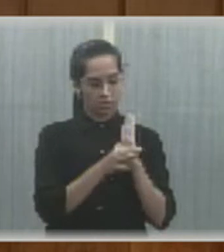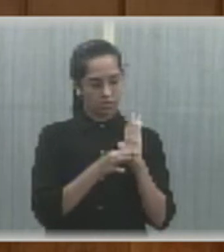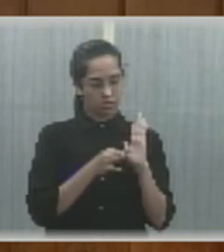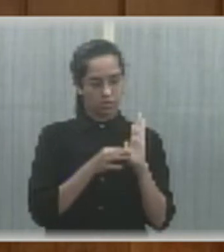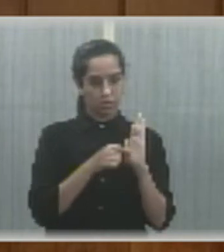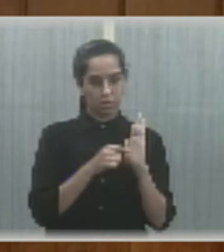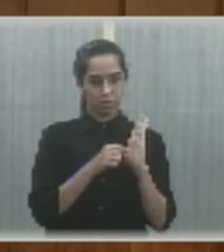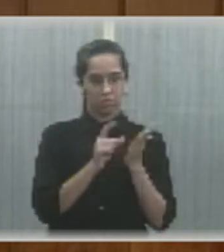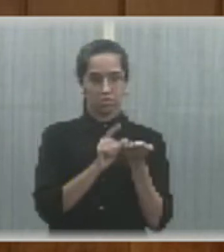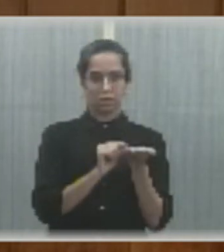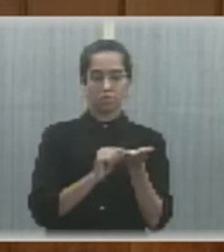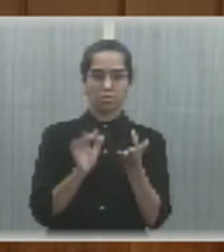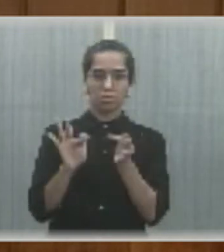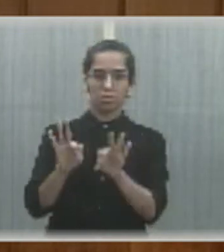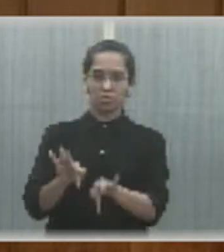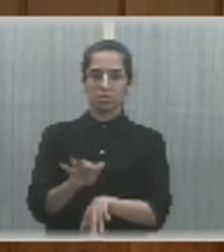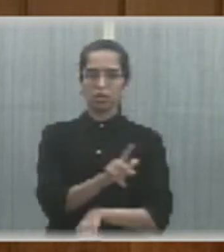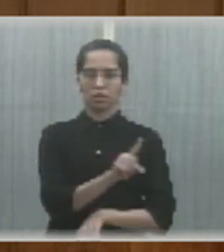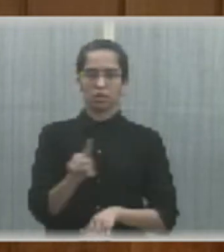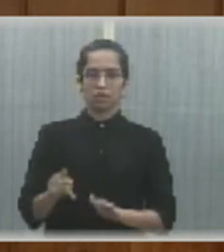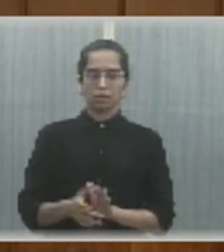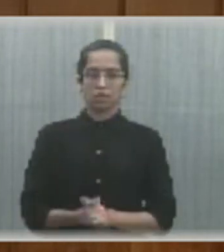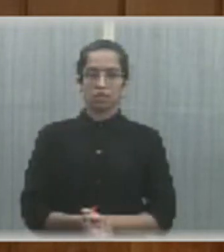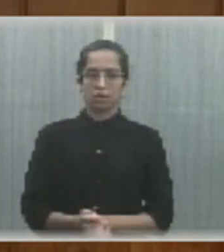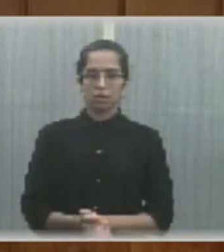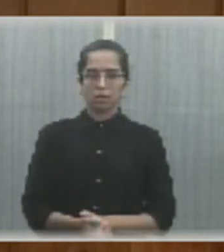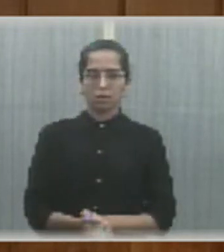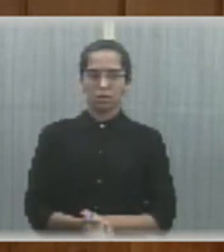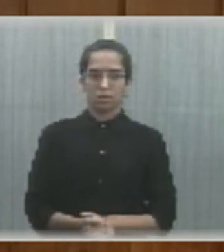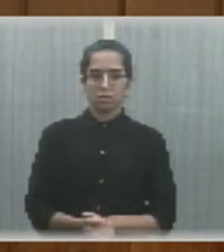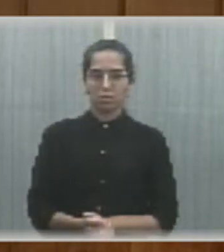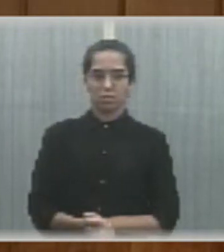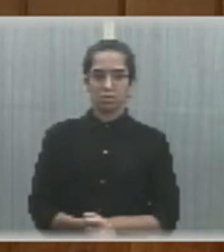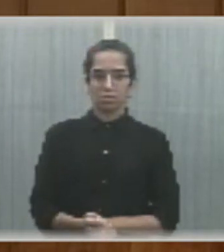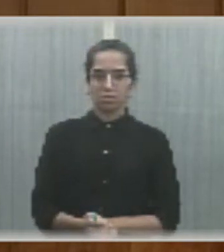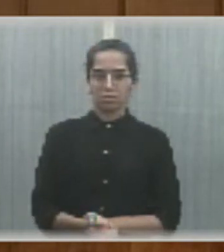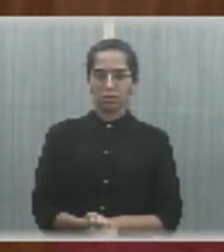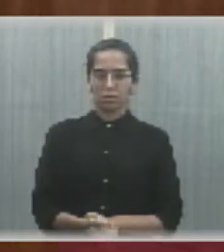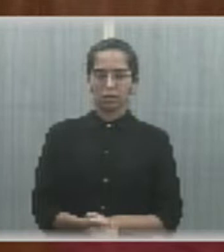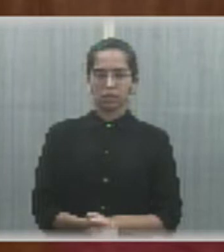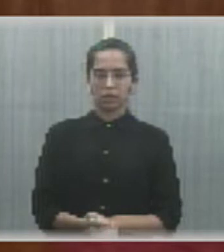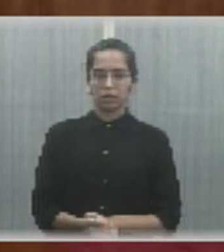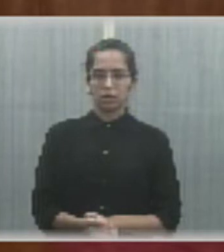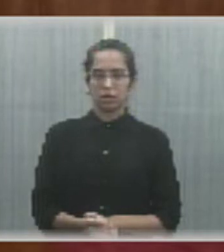sessão subsequente. Fim da leitura da ata, senhor presidente, deputado Gustavo Neiva.